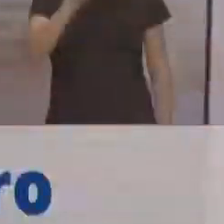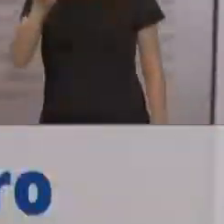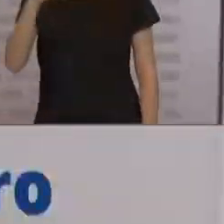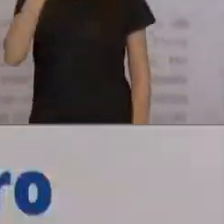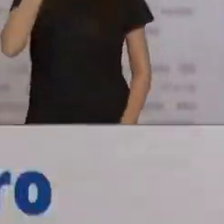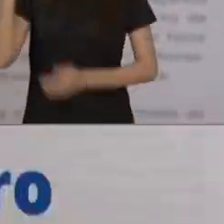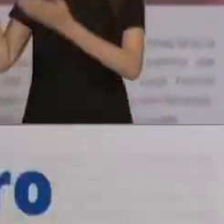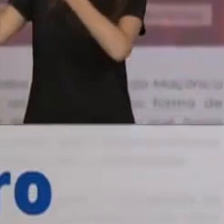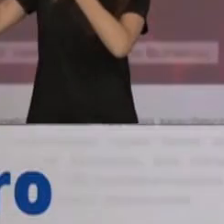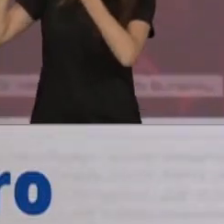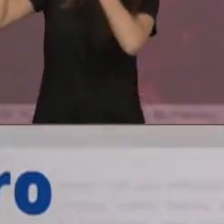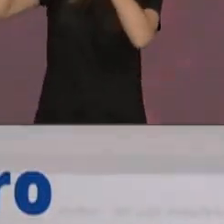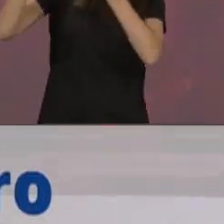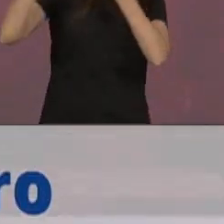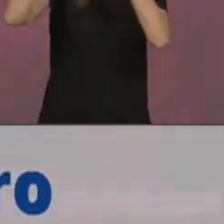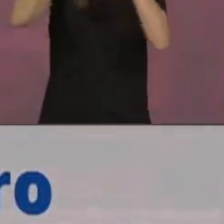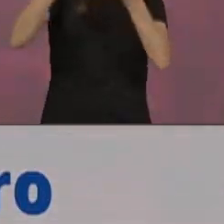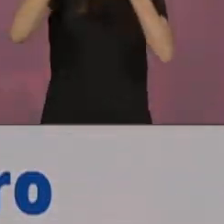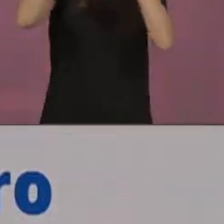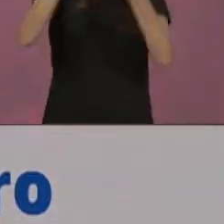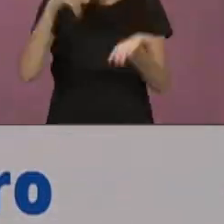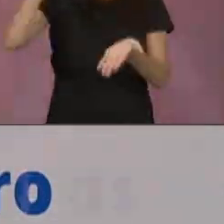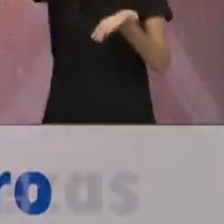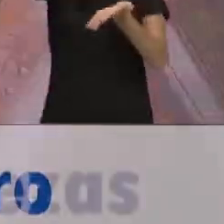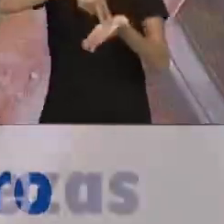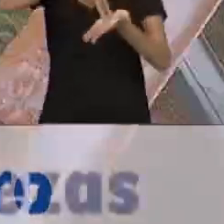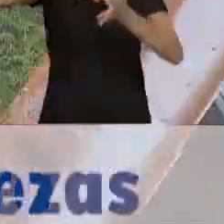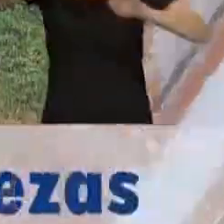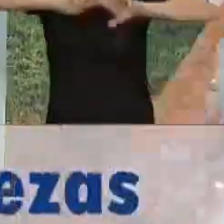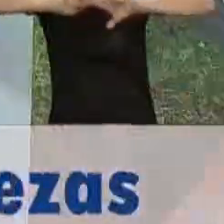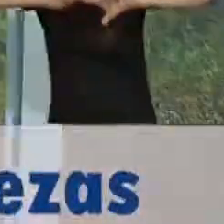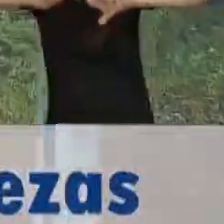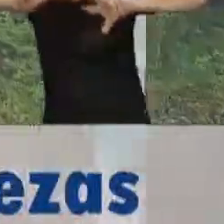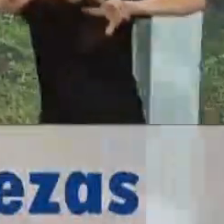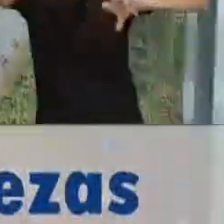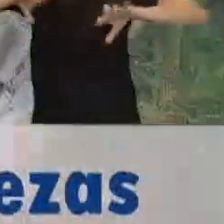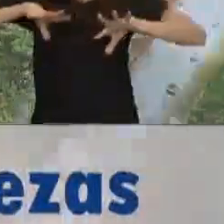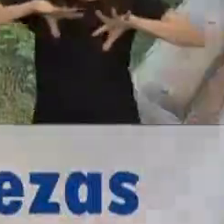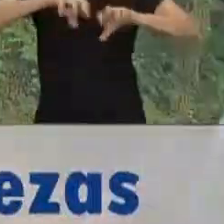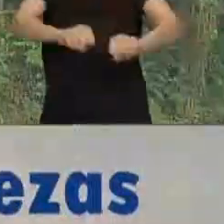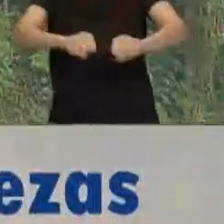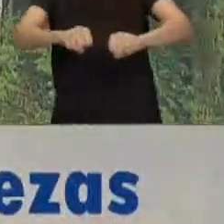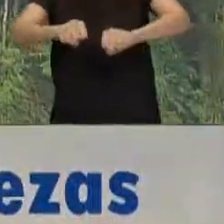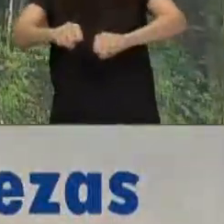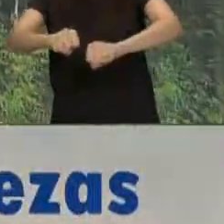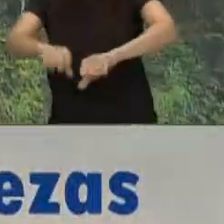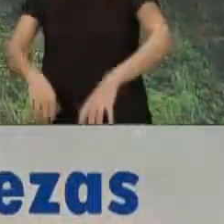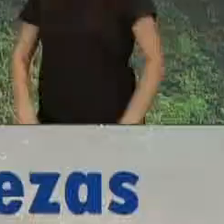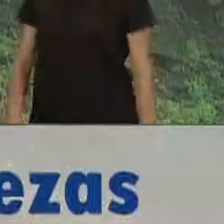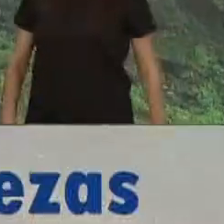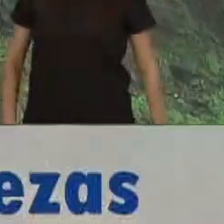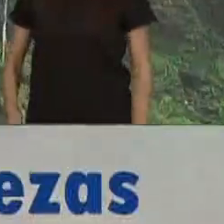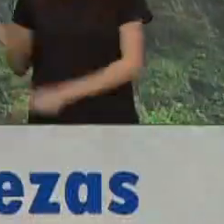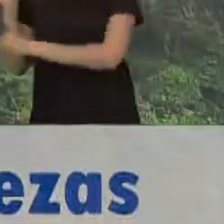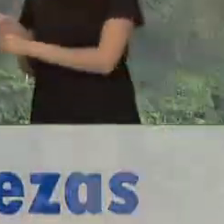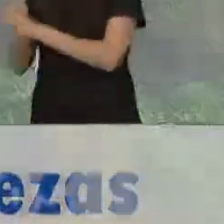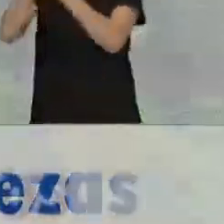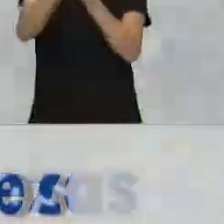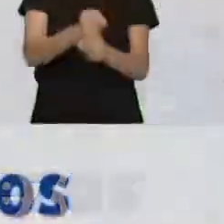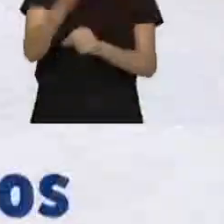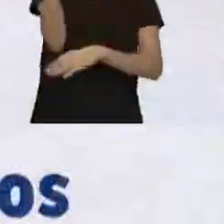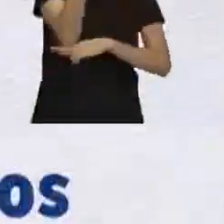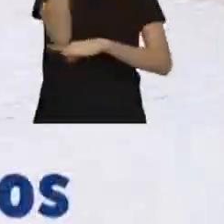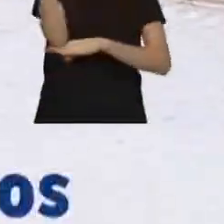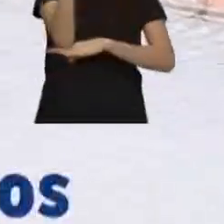Blumenau tens o nome do primeiro que chegou e desbravou tuas riquezas,